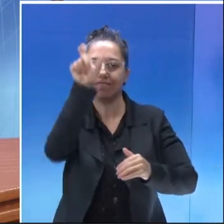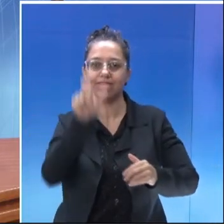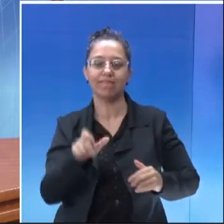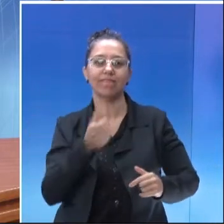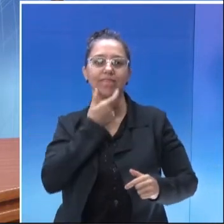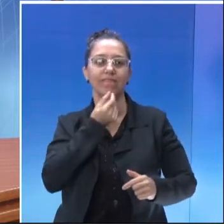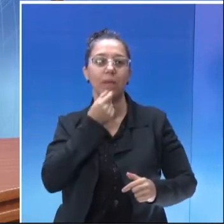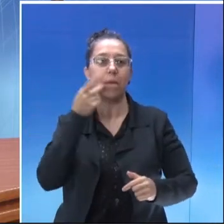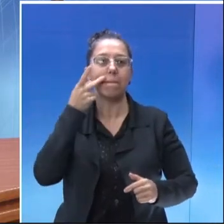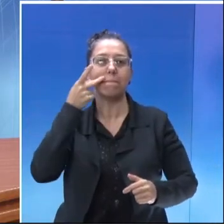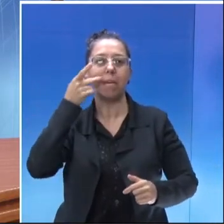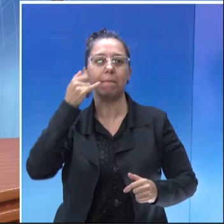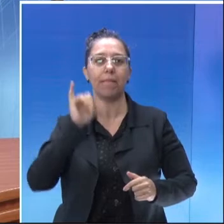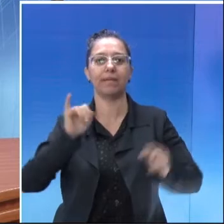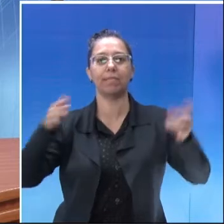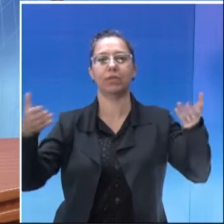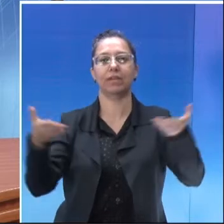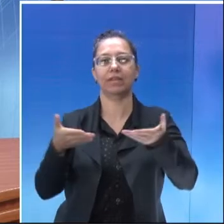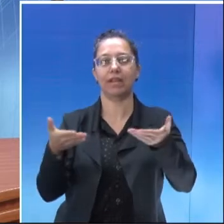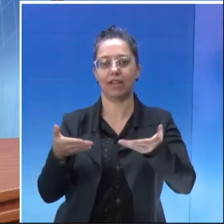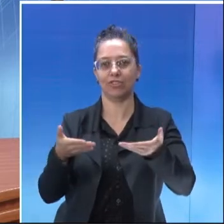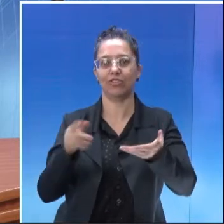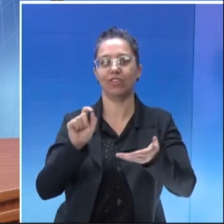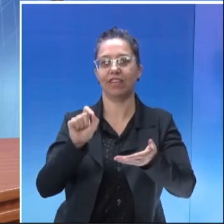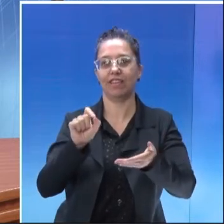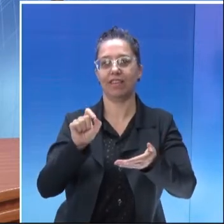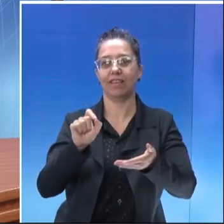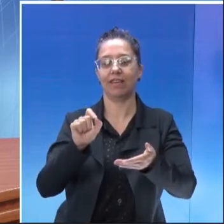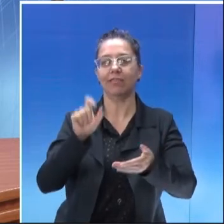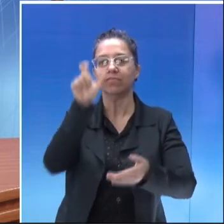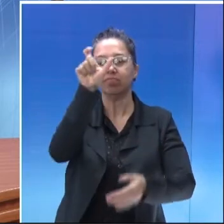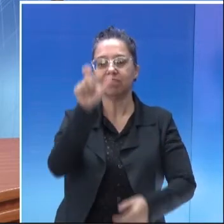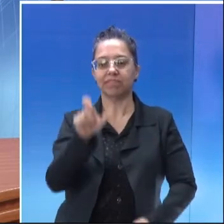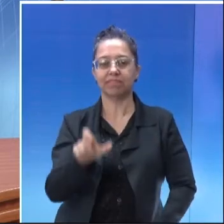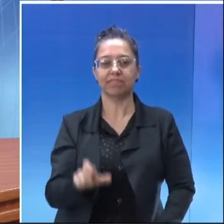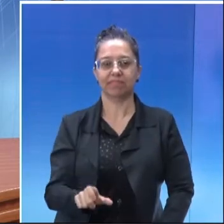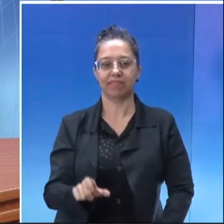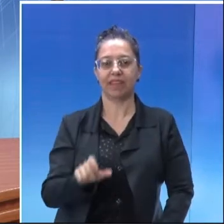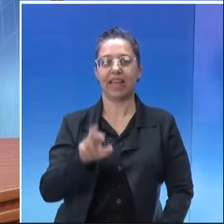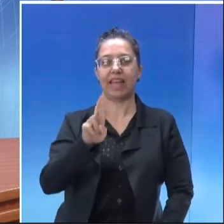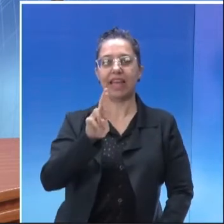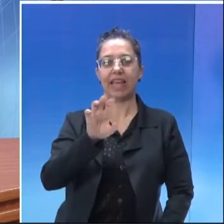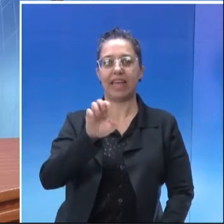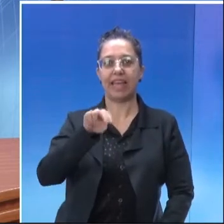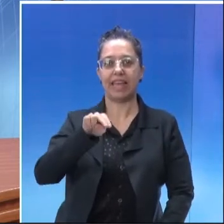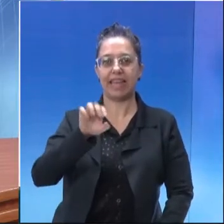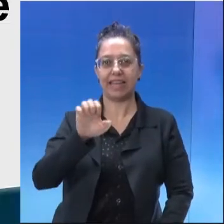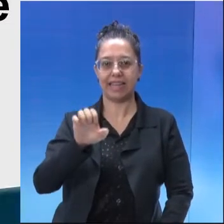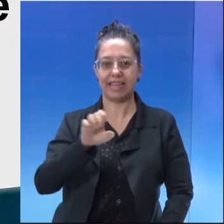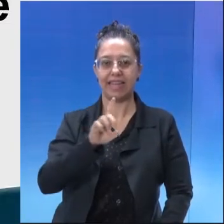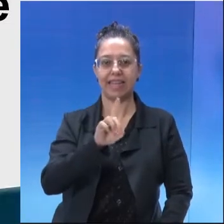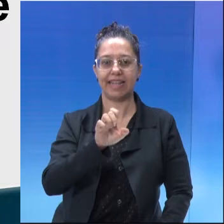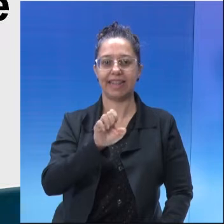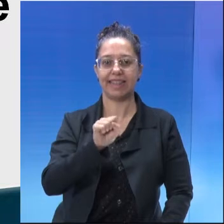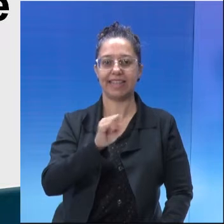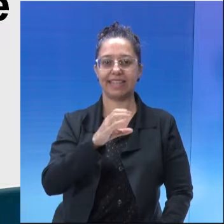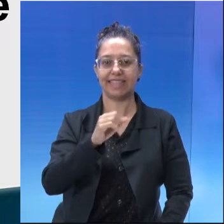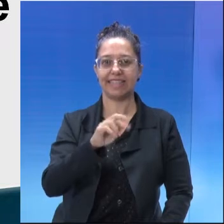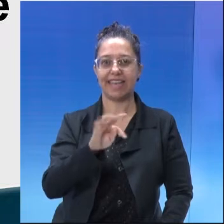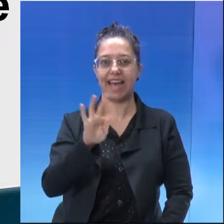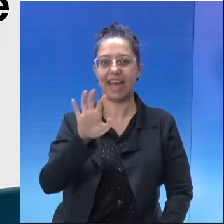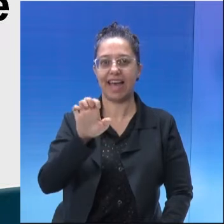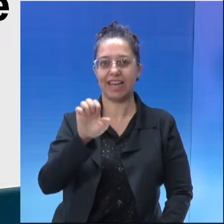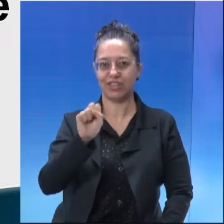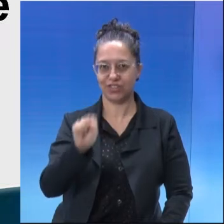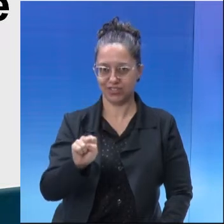considerado o pai da modernidade, o nosso grande filósofo René Descartes.